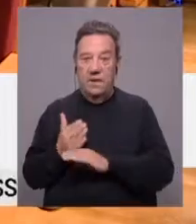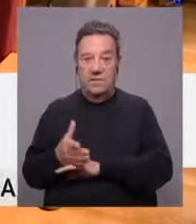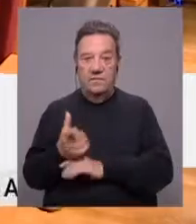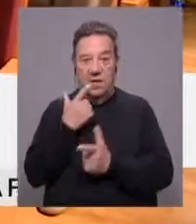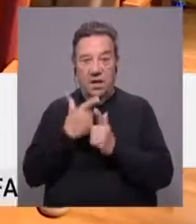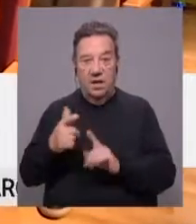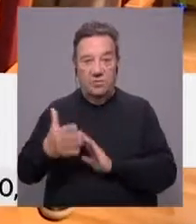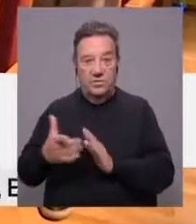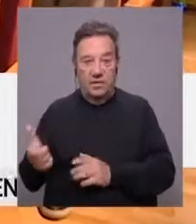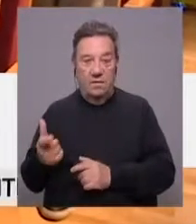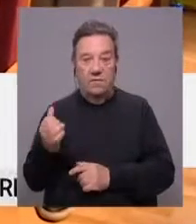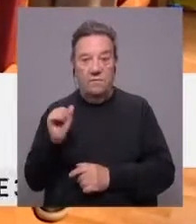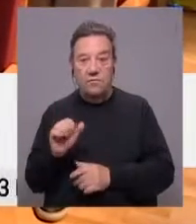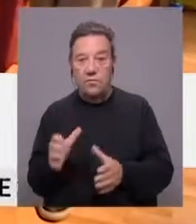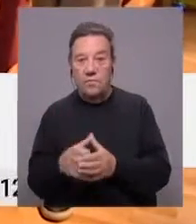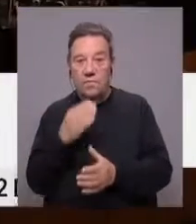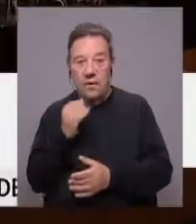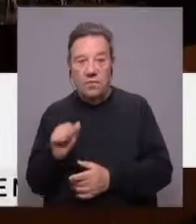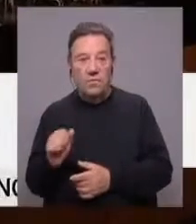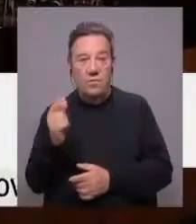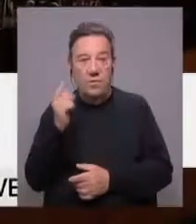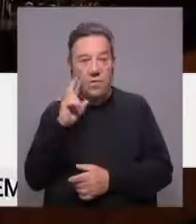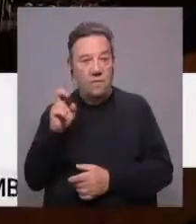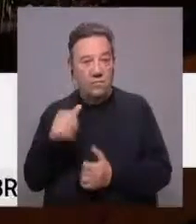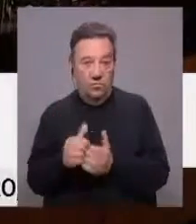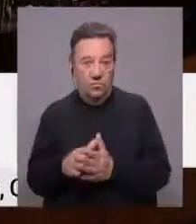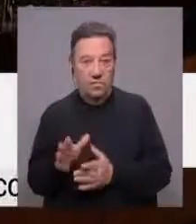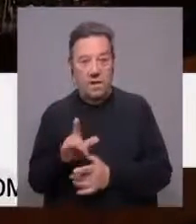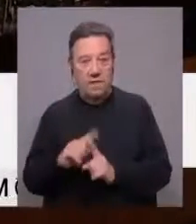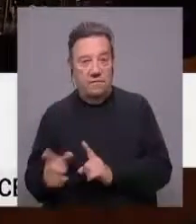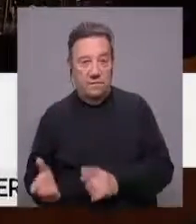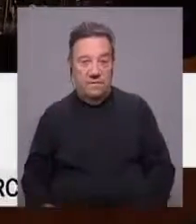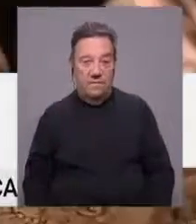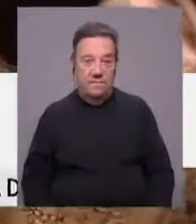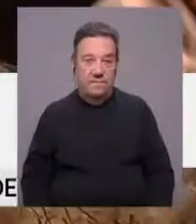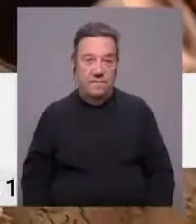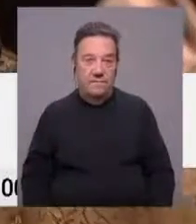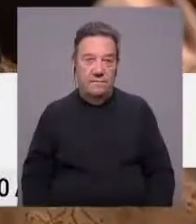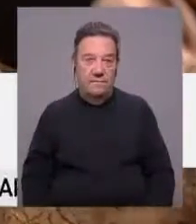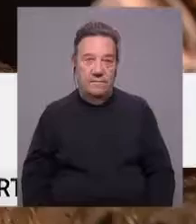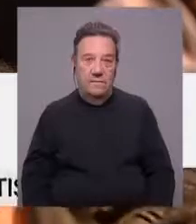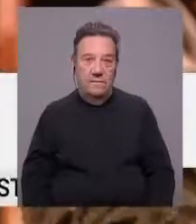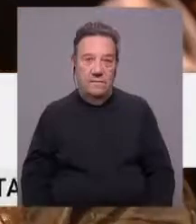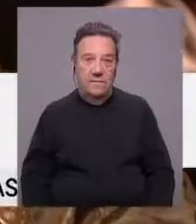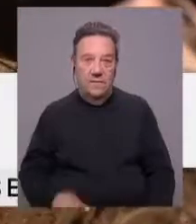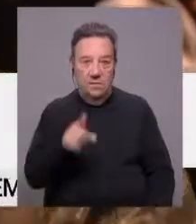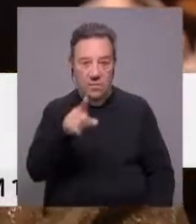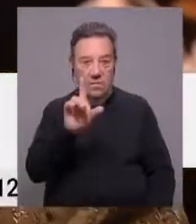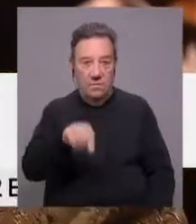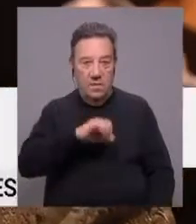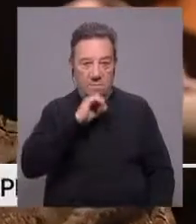língua gestual foi para um grupo de alunos que ouviu tudo de maneira diferente. Vocês também